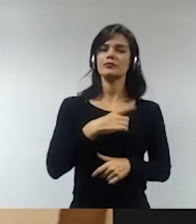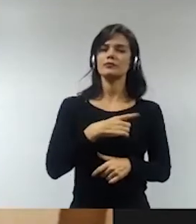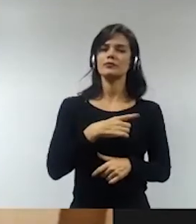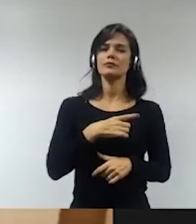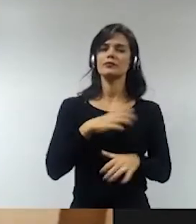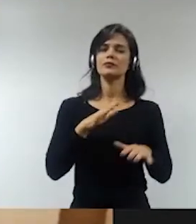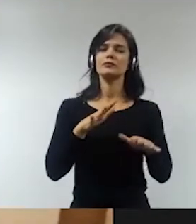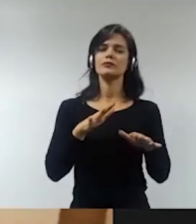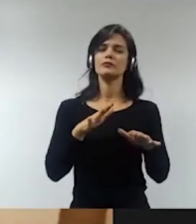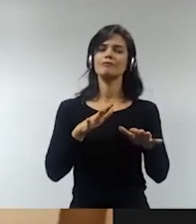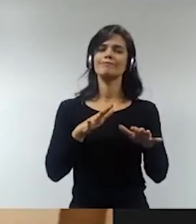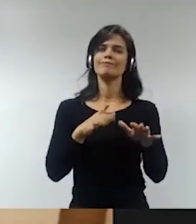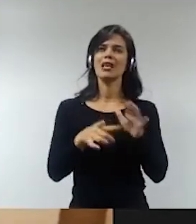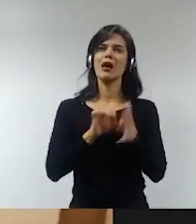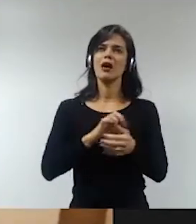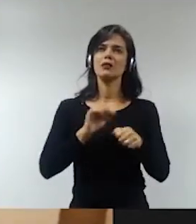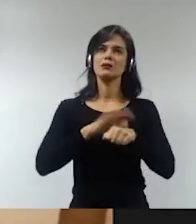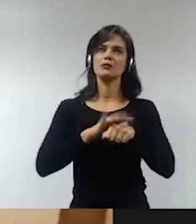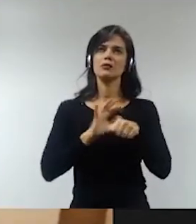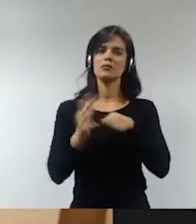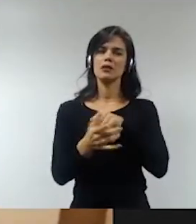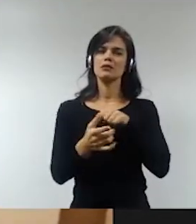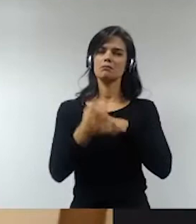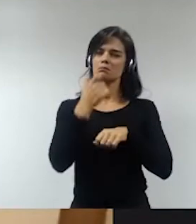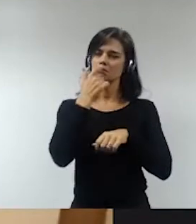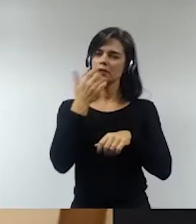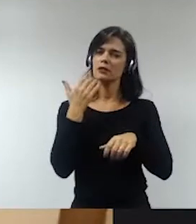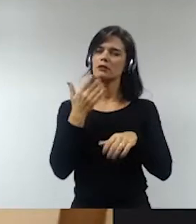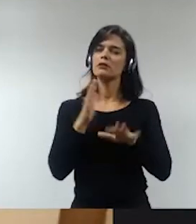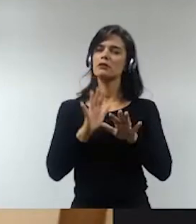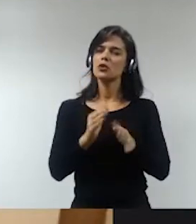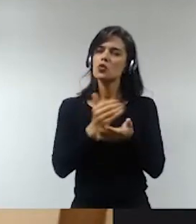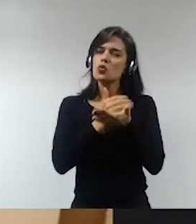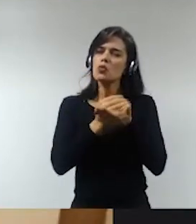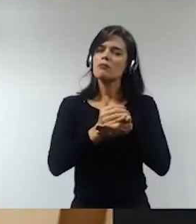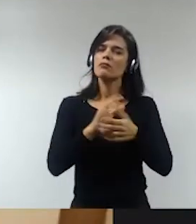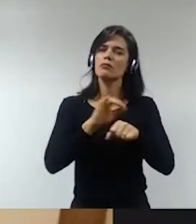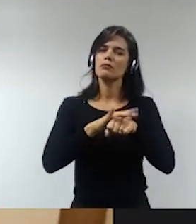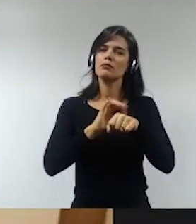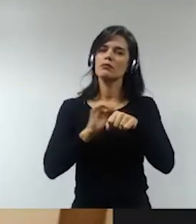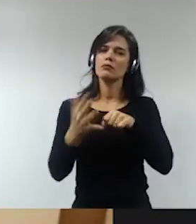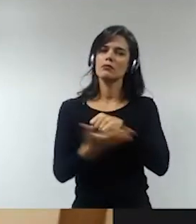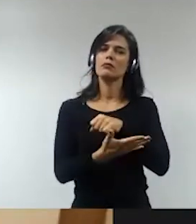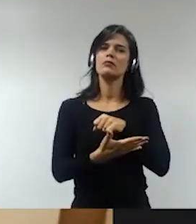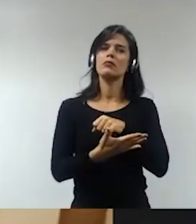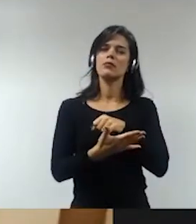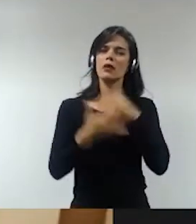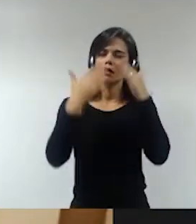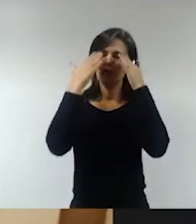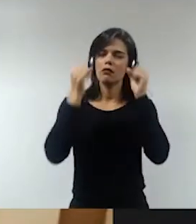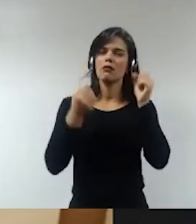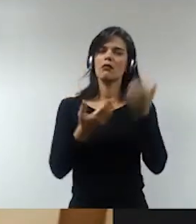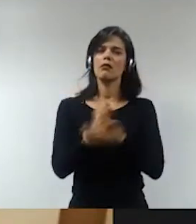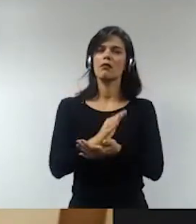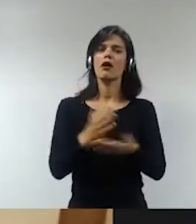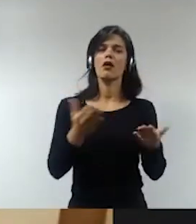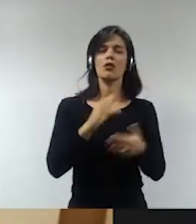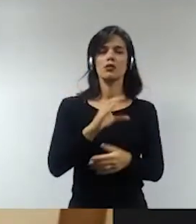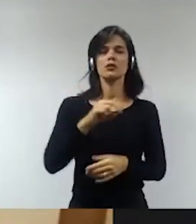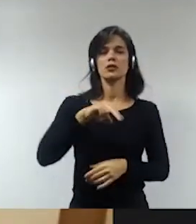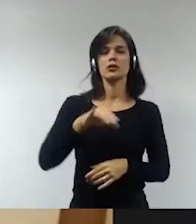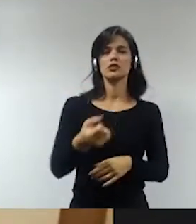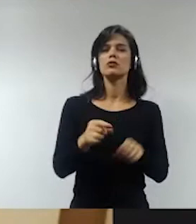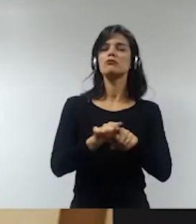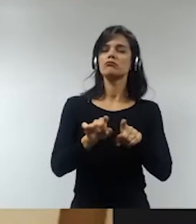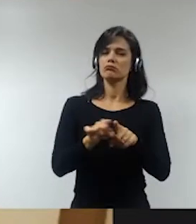essa ideia um pouco antes da pandemia e logo no início da pandemia, o Tribunal de Justiça aprovou. Agora o CNJ também